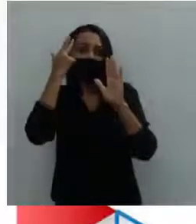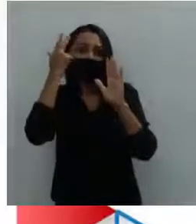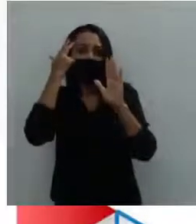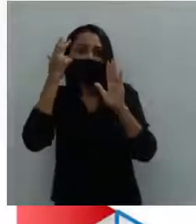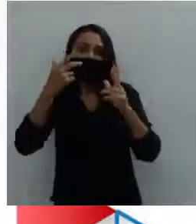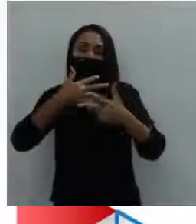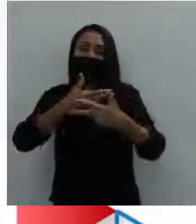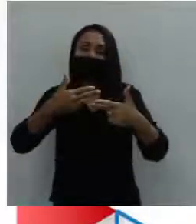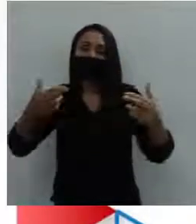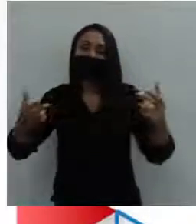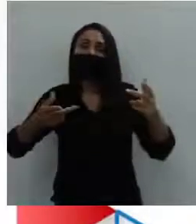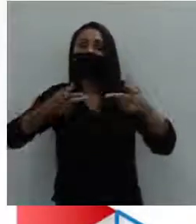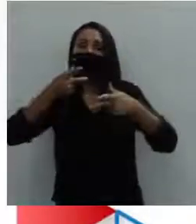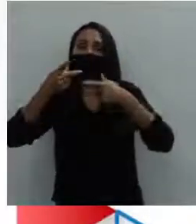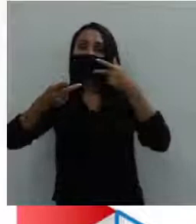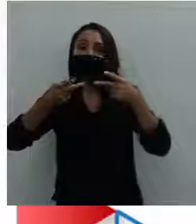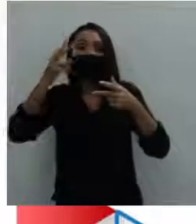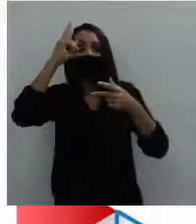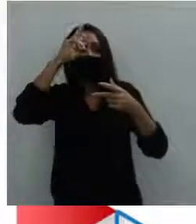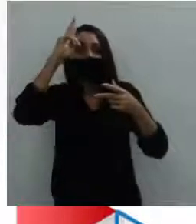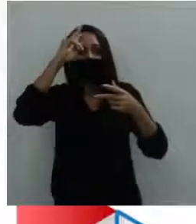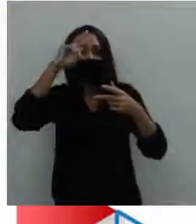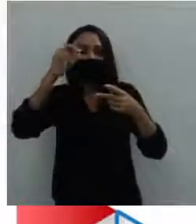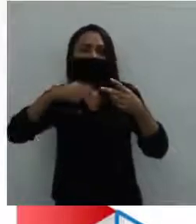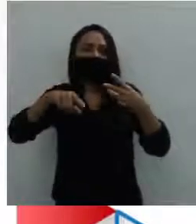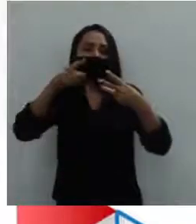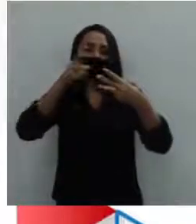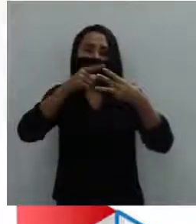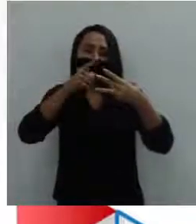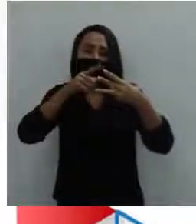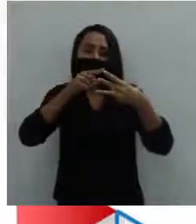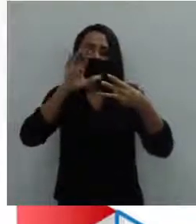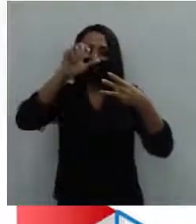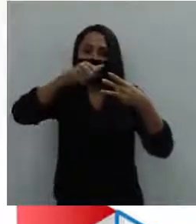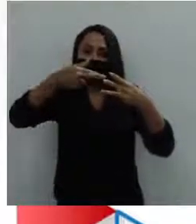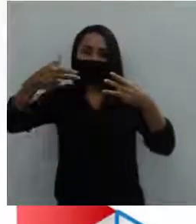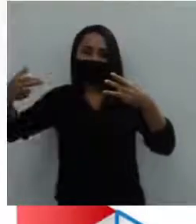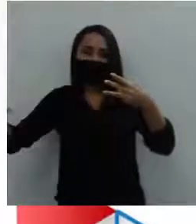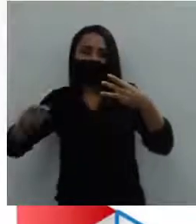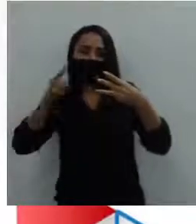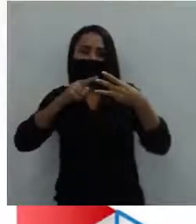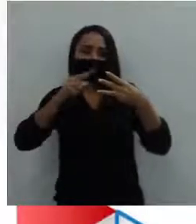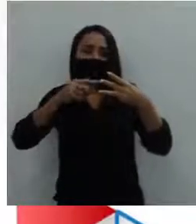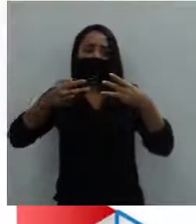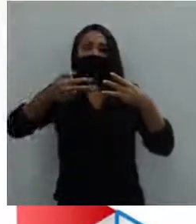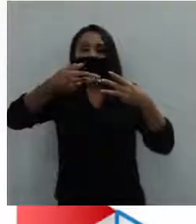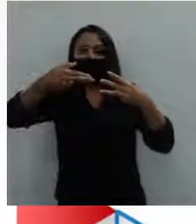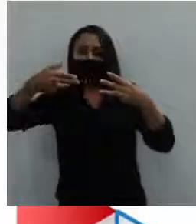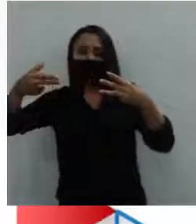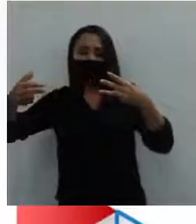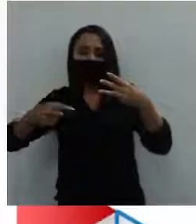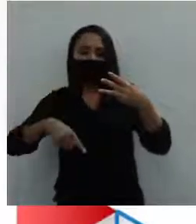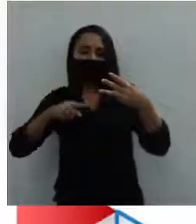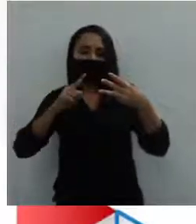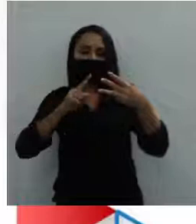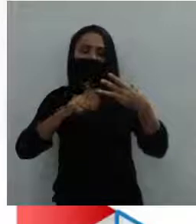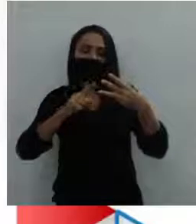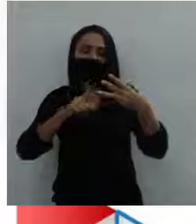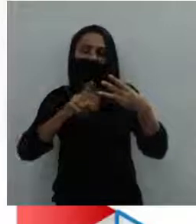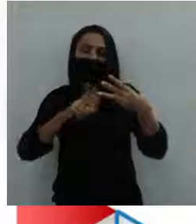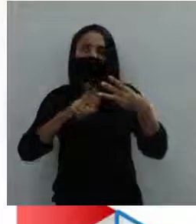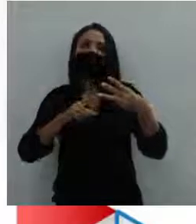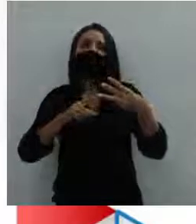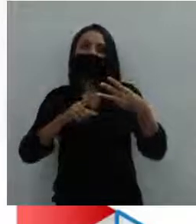objetos falam. Lembrar que a fábula, os animais falam. O apólogo, os objetos falam. E segue a